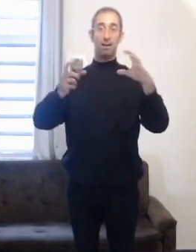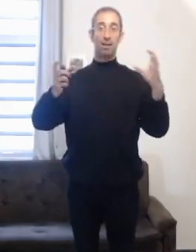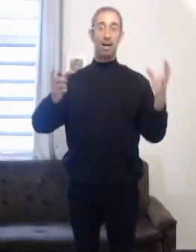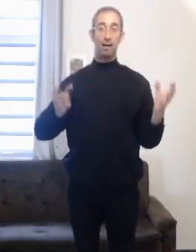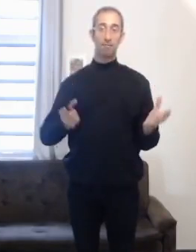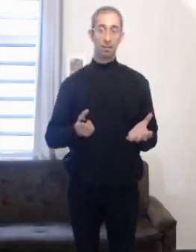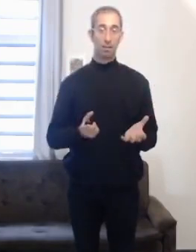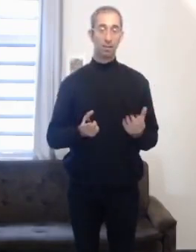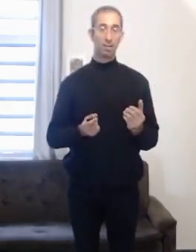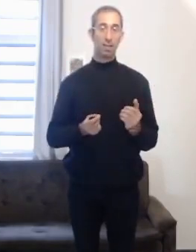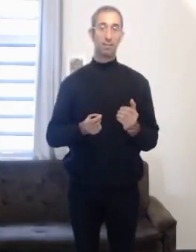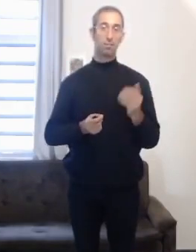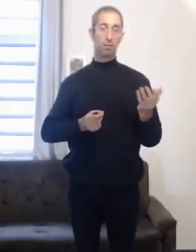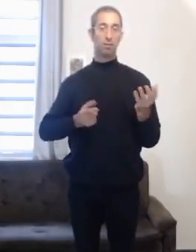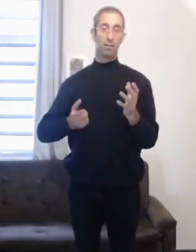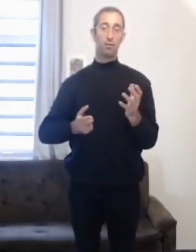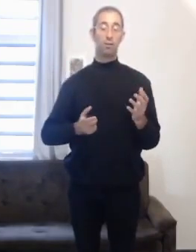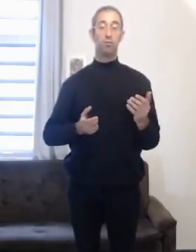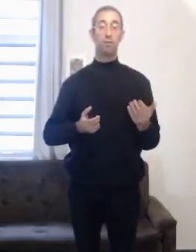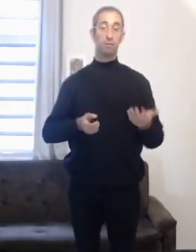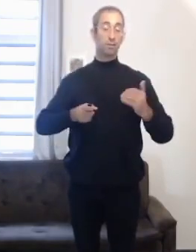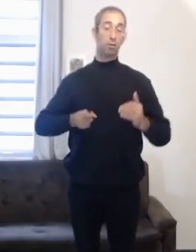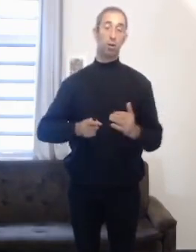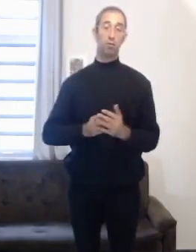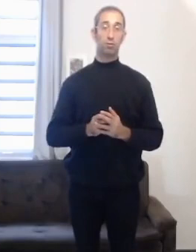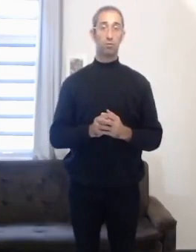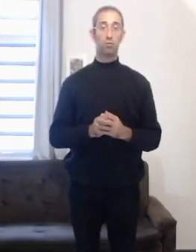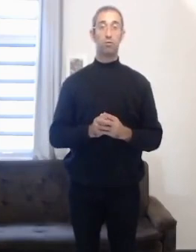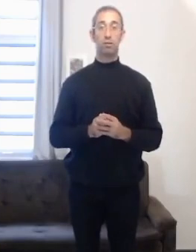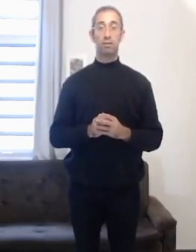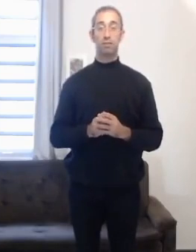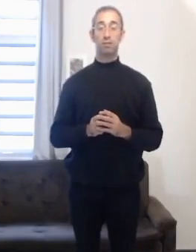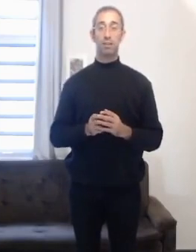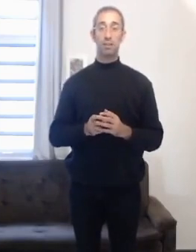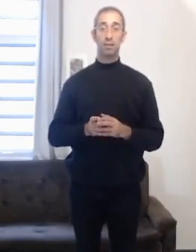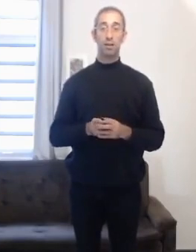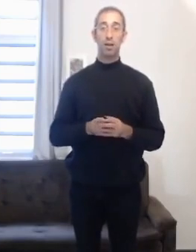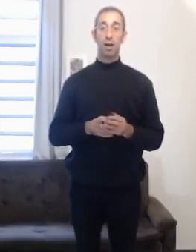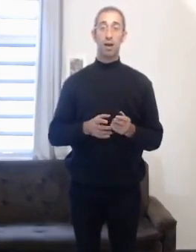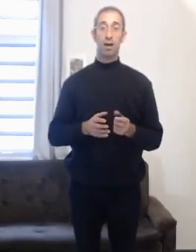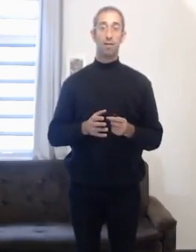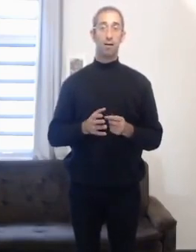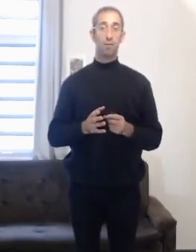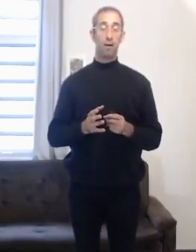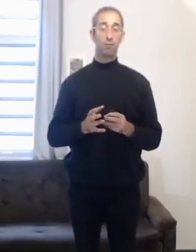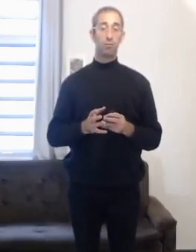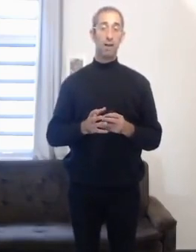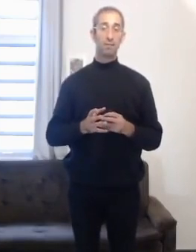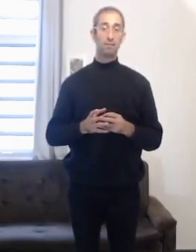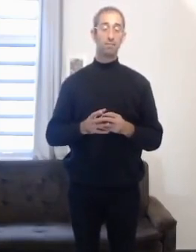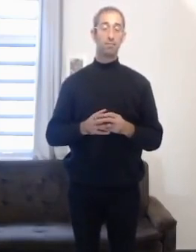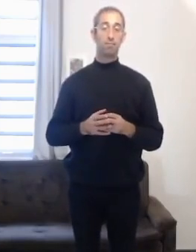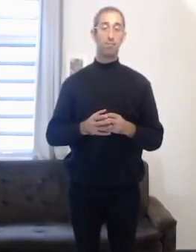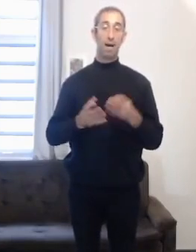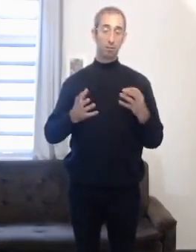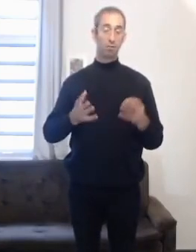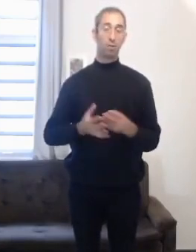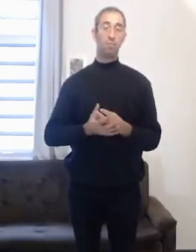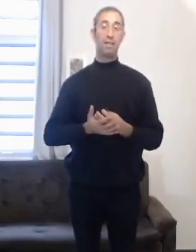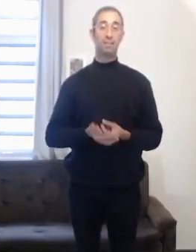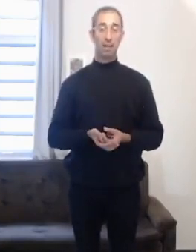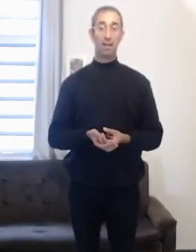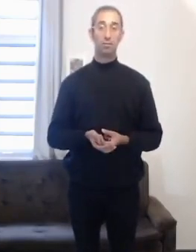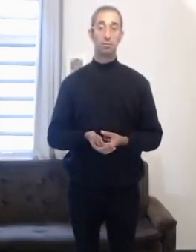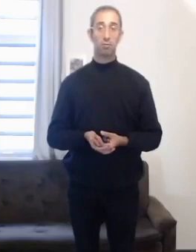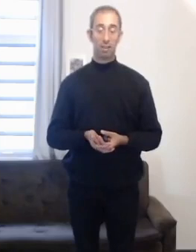vai avaliar se essa hipótese é verdadeira ou não, e depois você coloca suas conclusões. Isso seria o método mais básico,